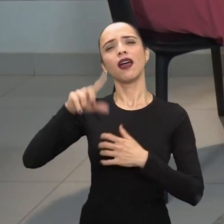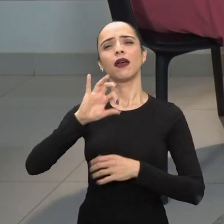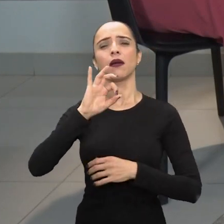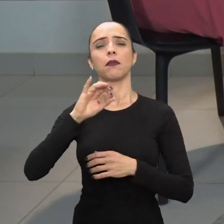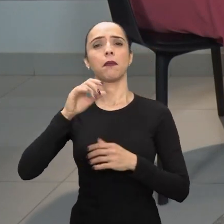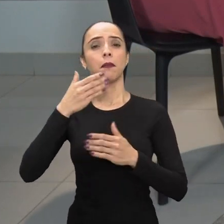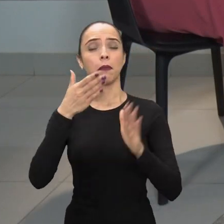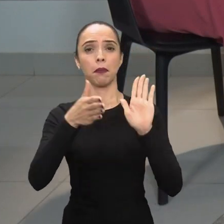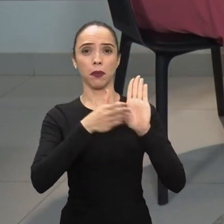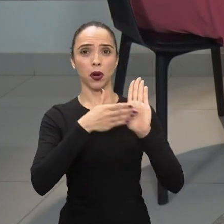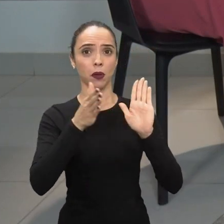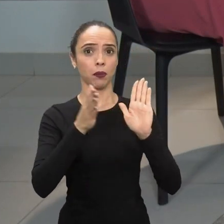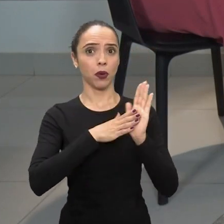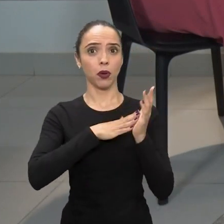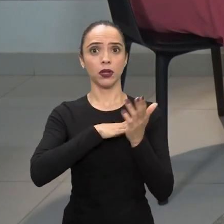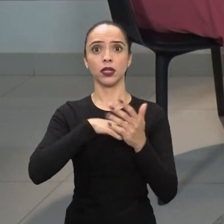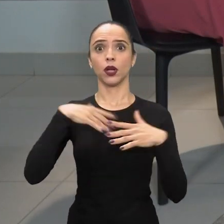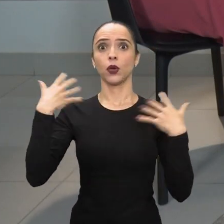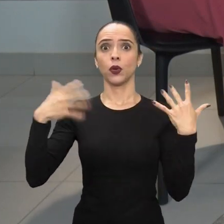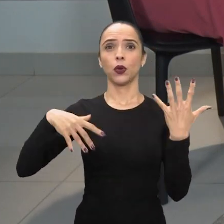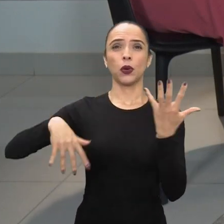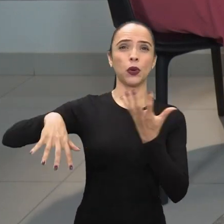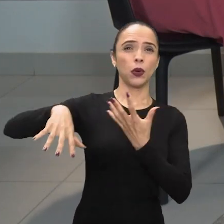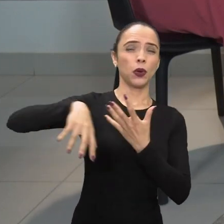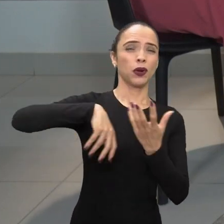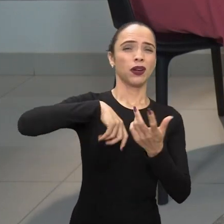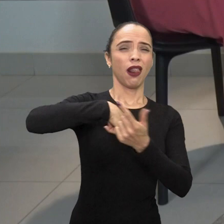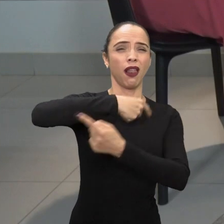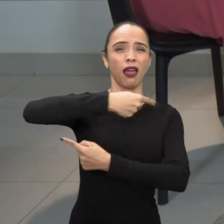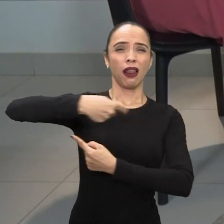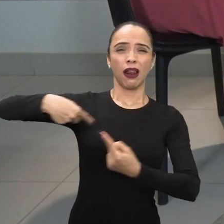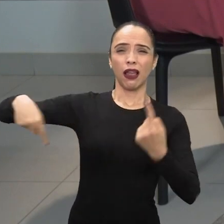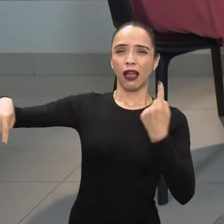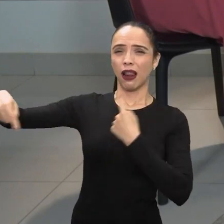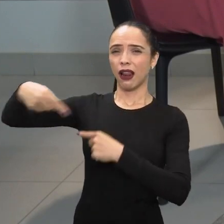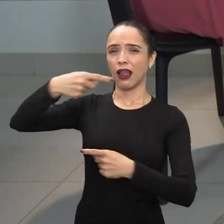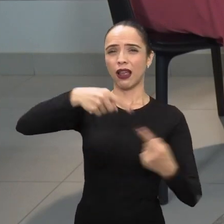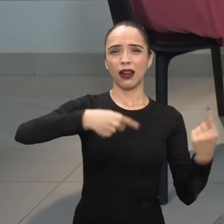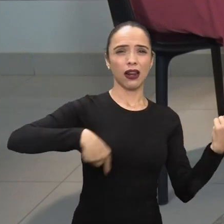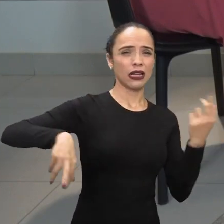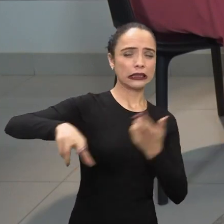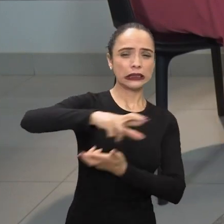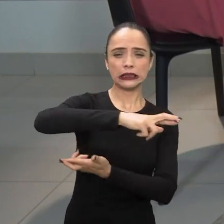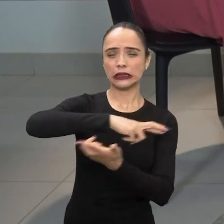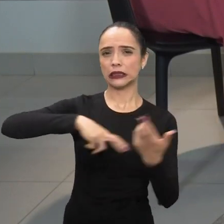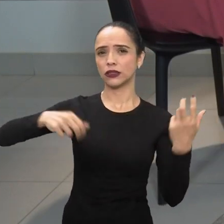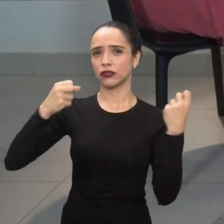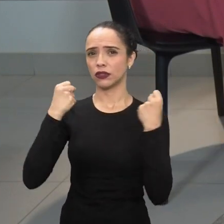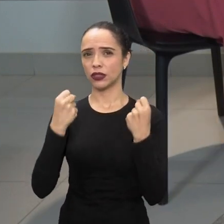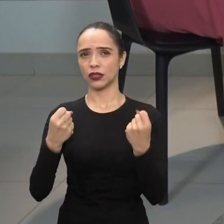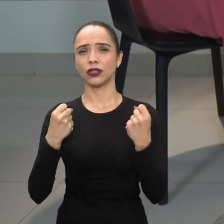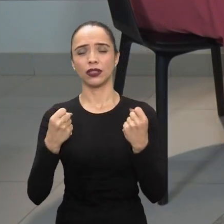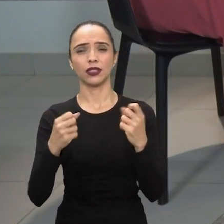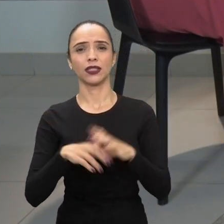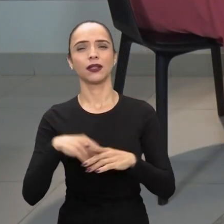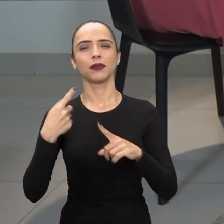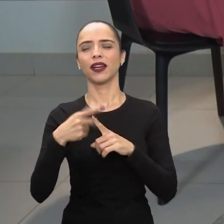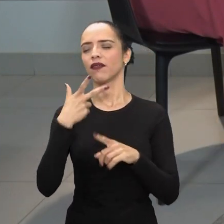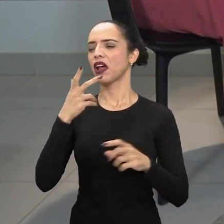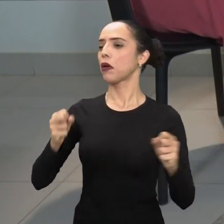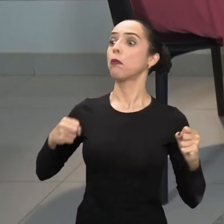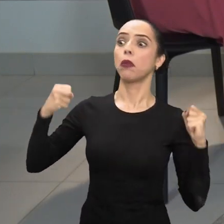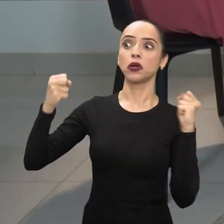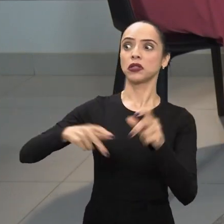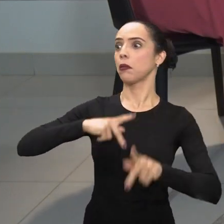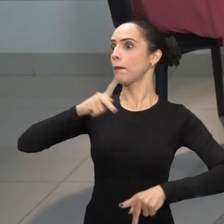revolucionária né alguns candidatos colocam a questão de todo poder ao povo né